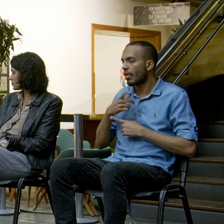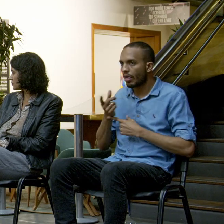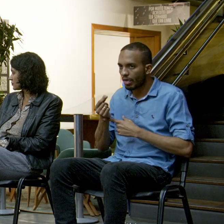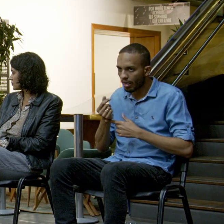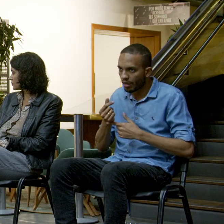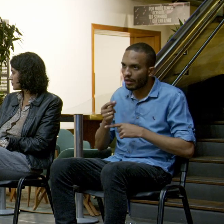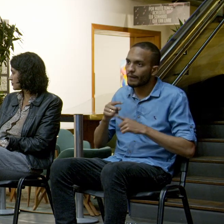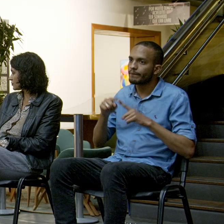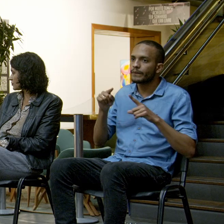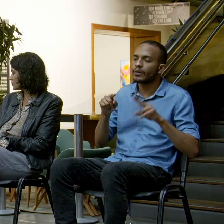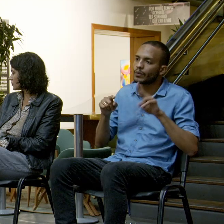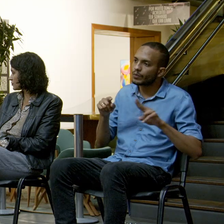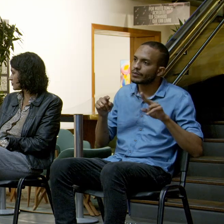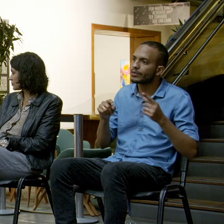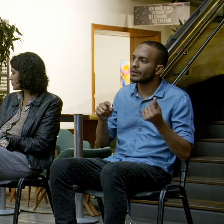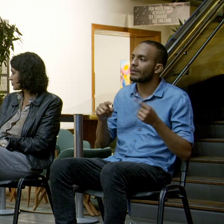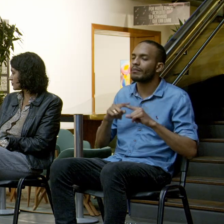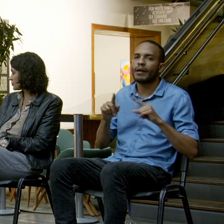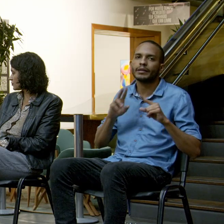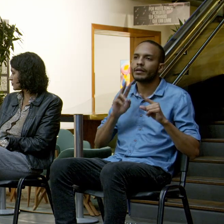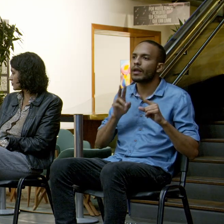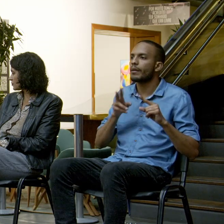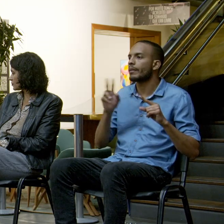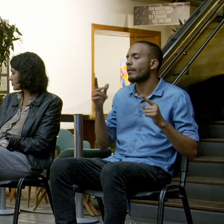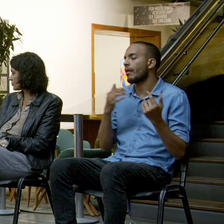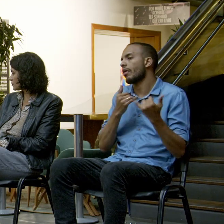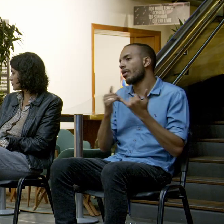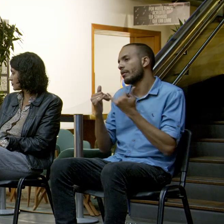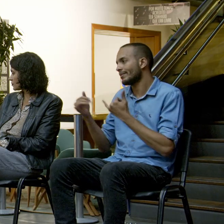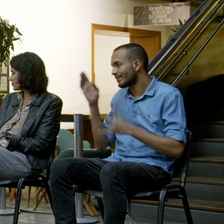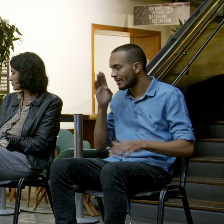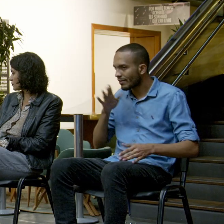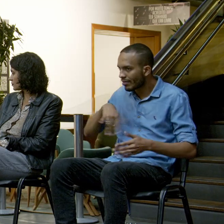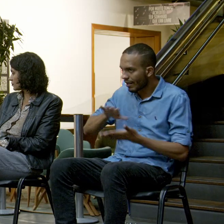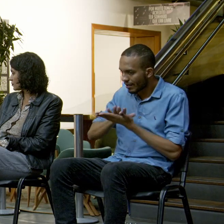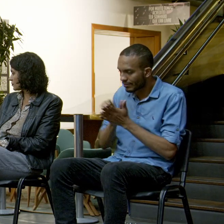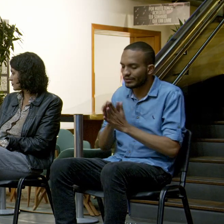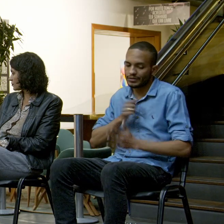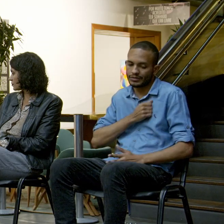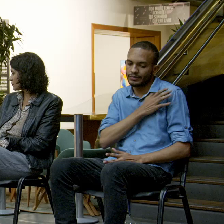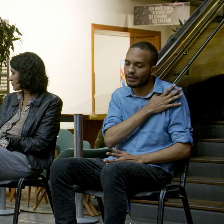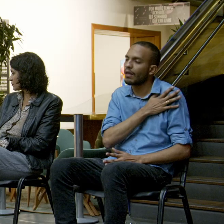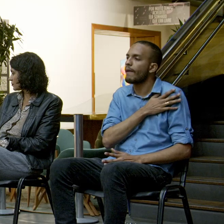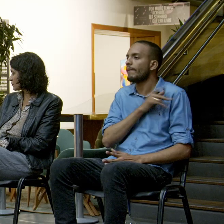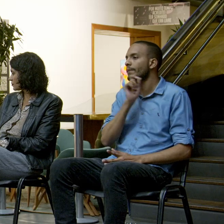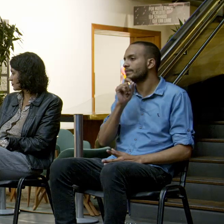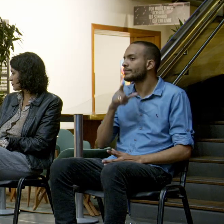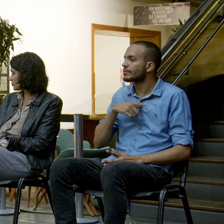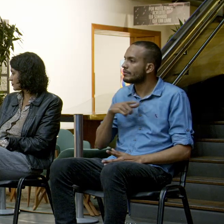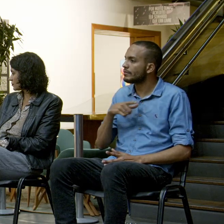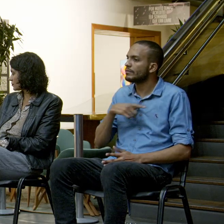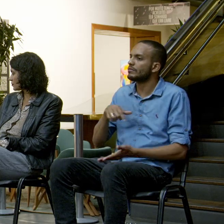e do consumo deles, uma sociedade saturada. O Brasil da ditadura civil-militar sofria com repressão